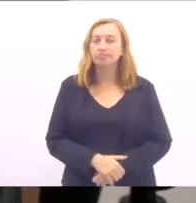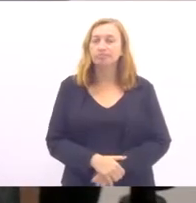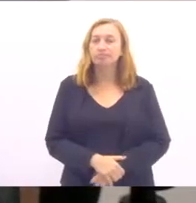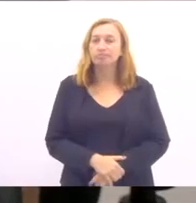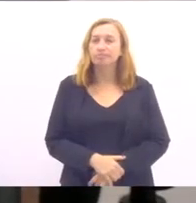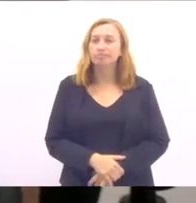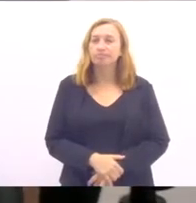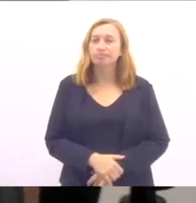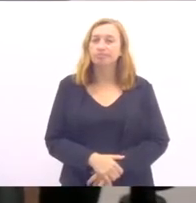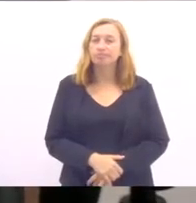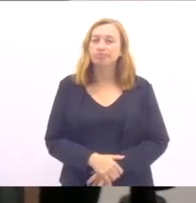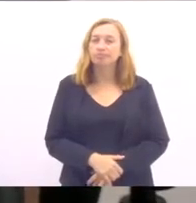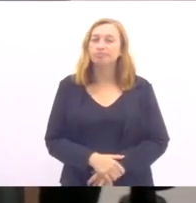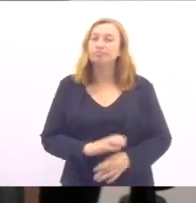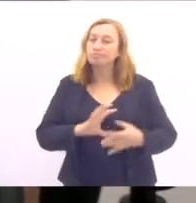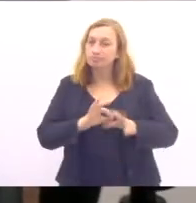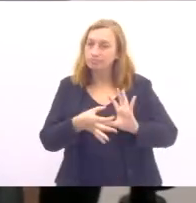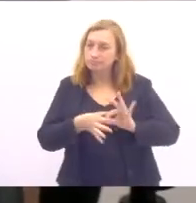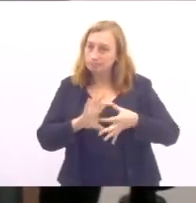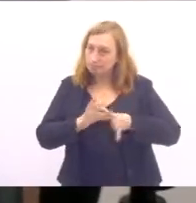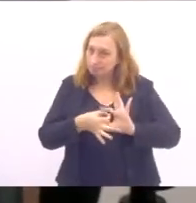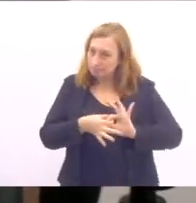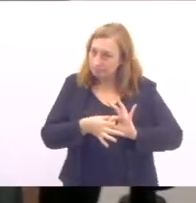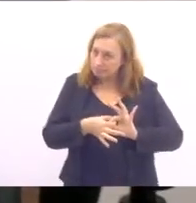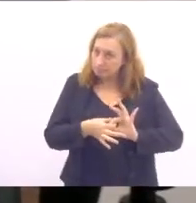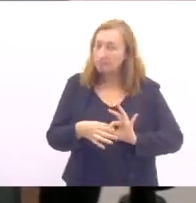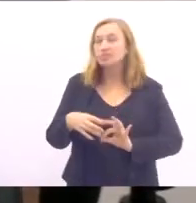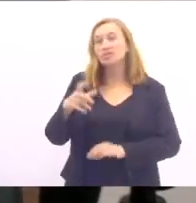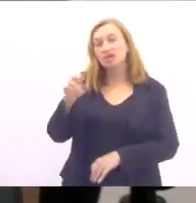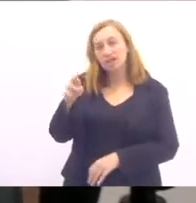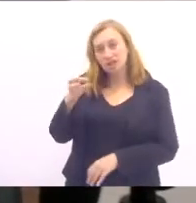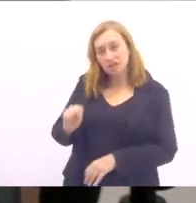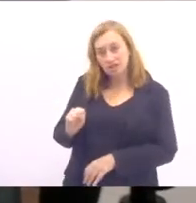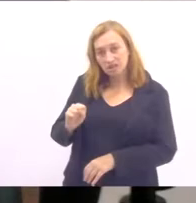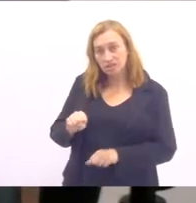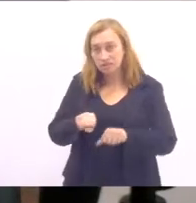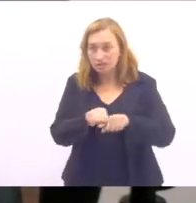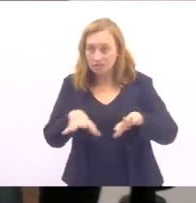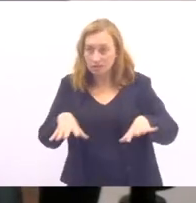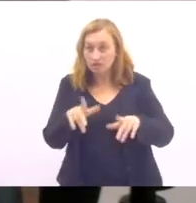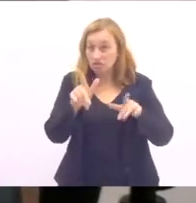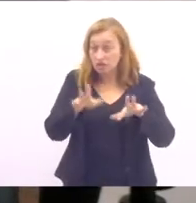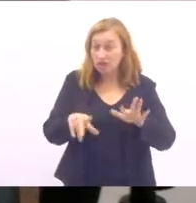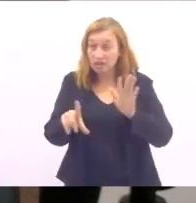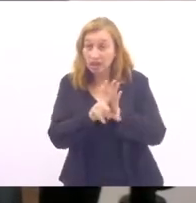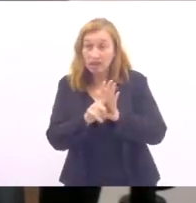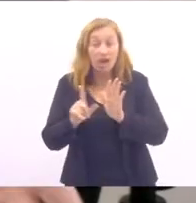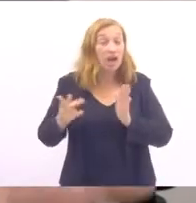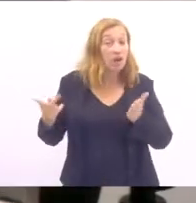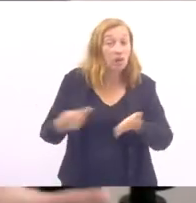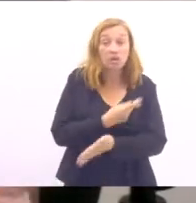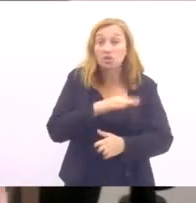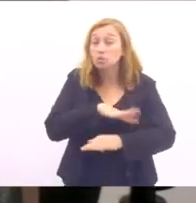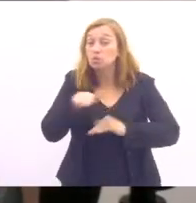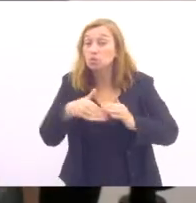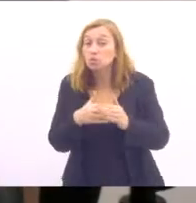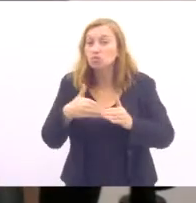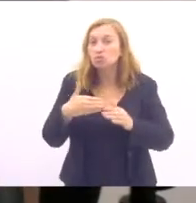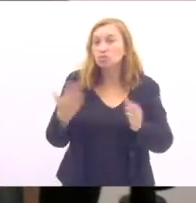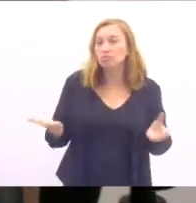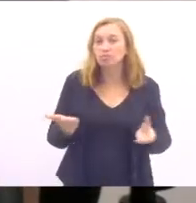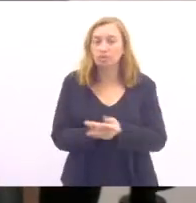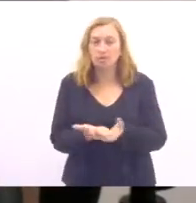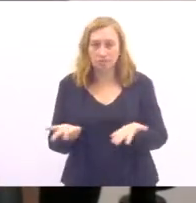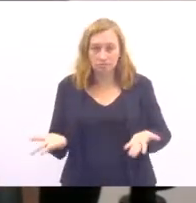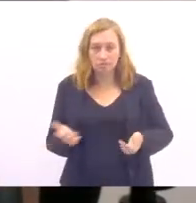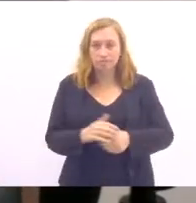e foi neste contexto desta retenção de resíduos, porque estava sendo destinada diferente da lei, é que aconteceu todo esse processo. Porque